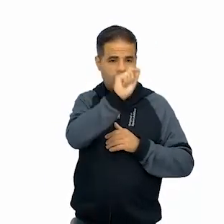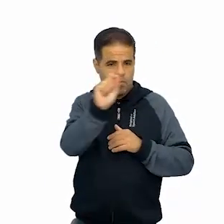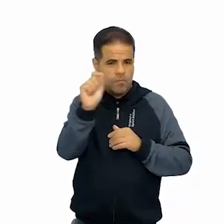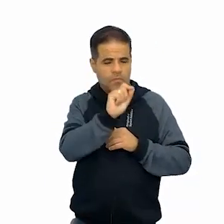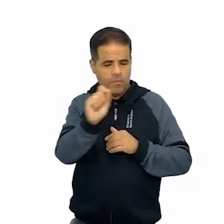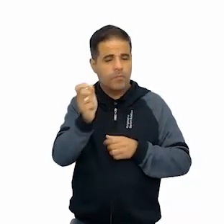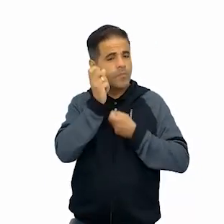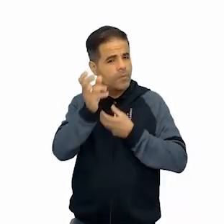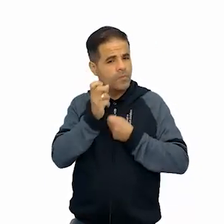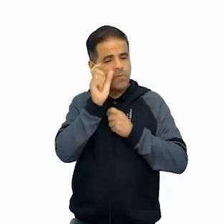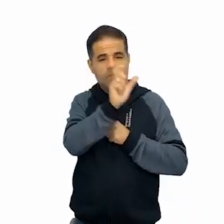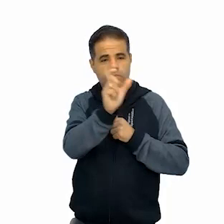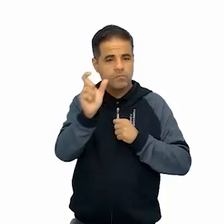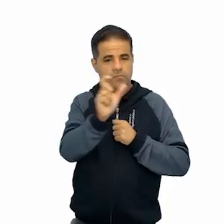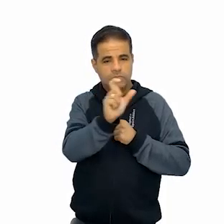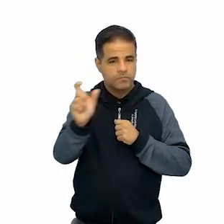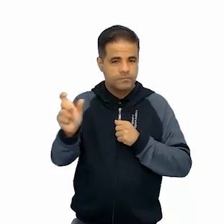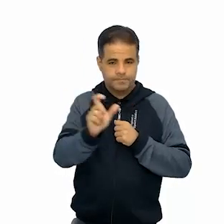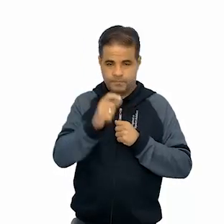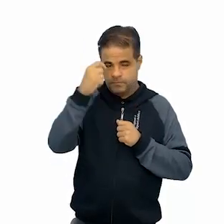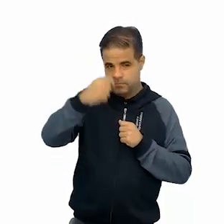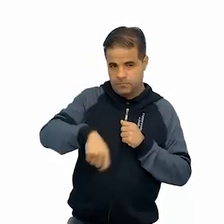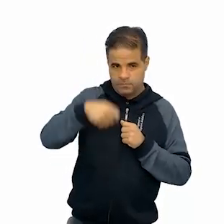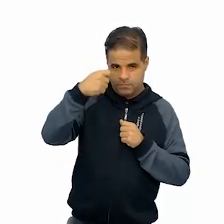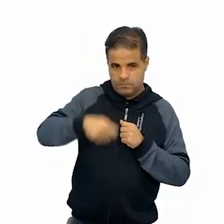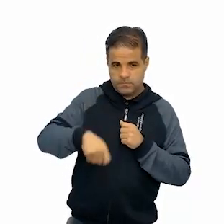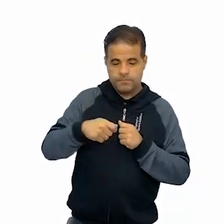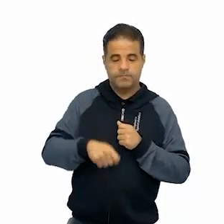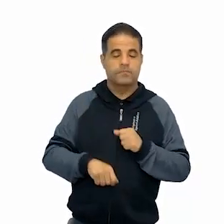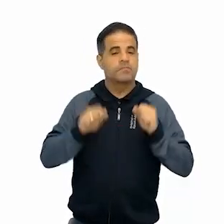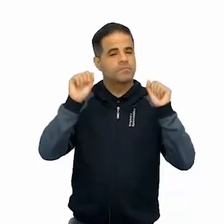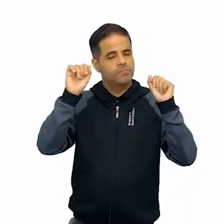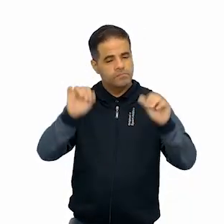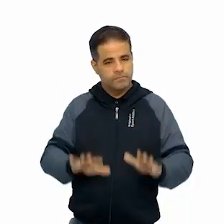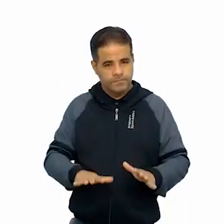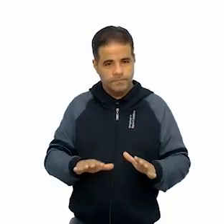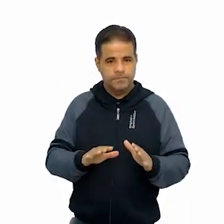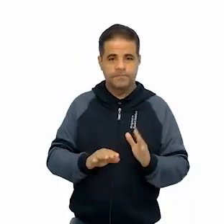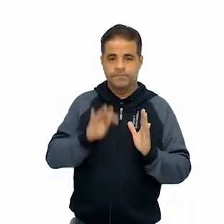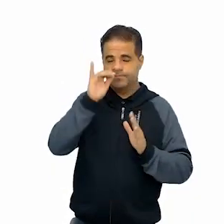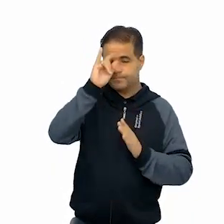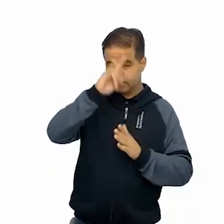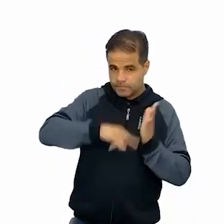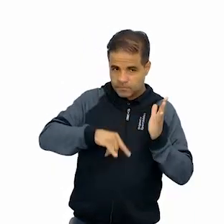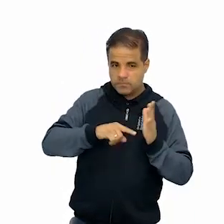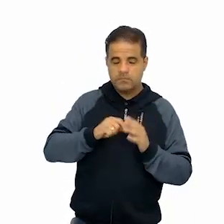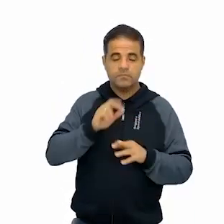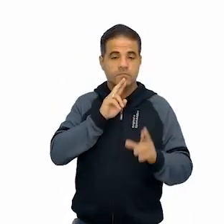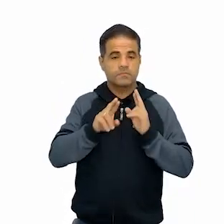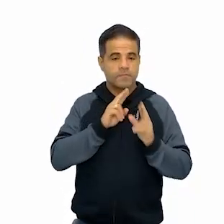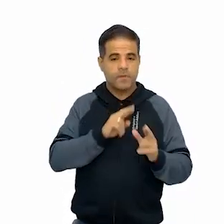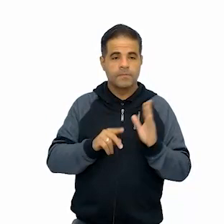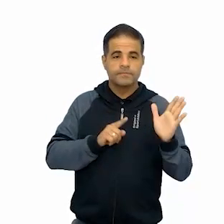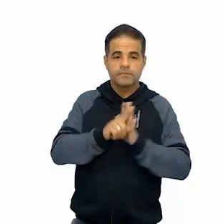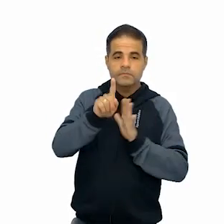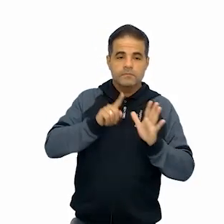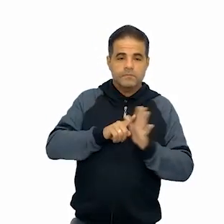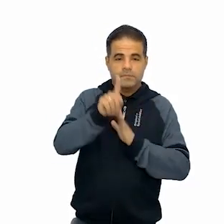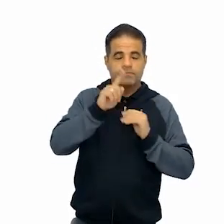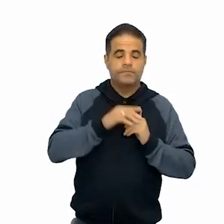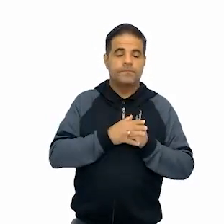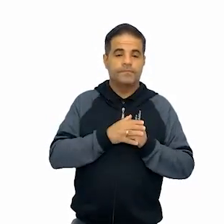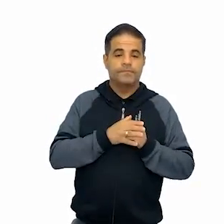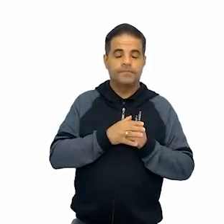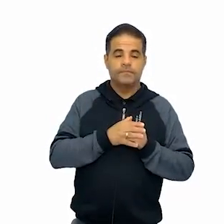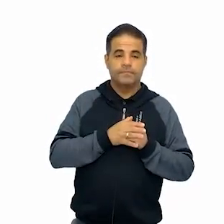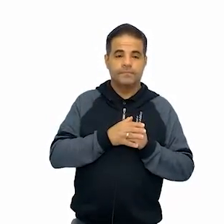as informações explícitas necessárias para preencher a ficha e responder às perguntas do material. E uma